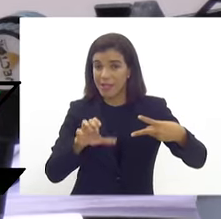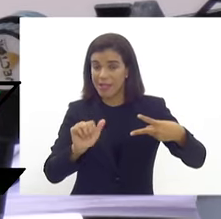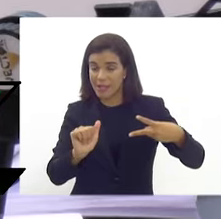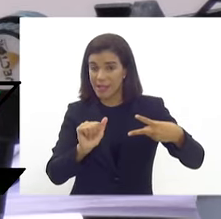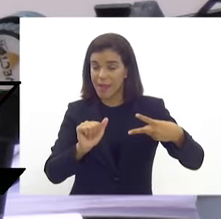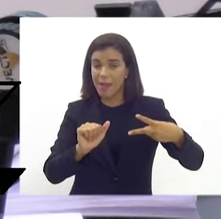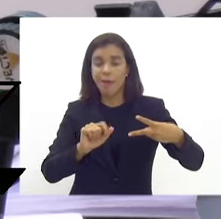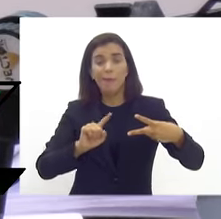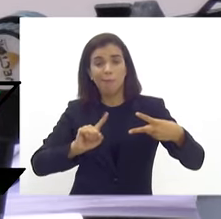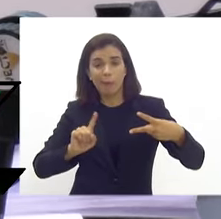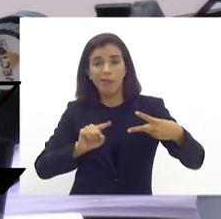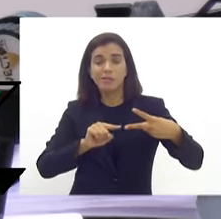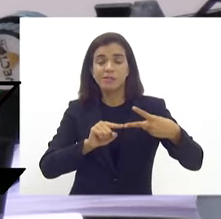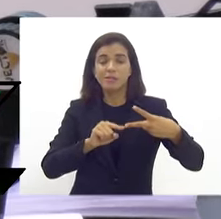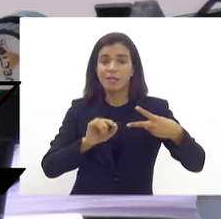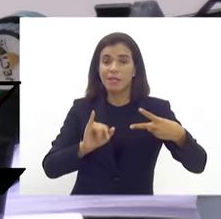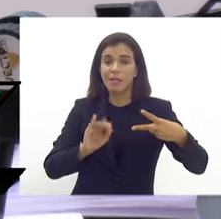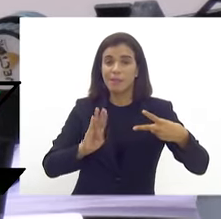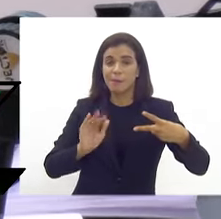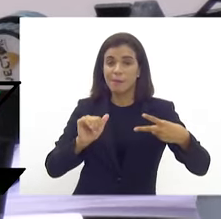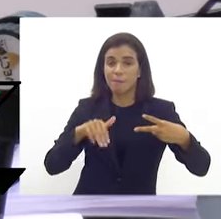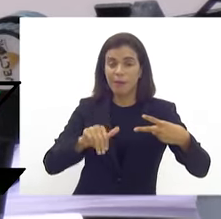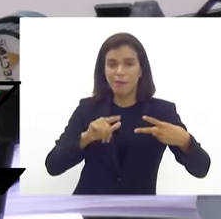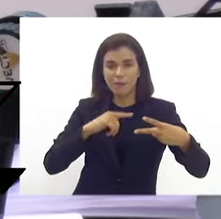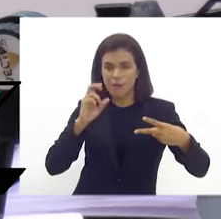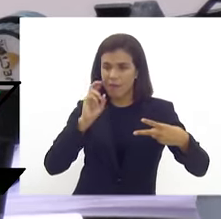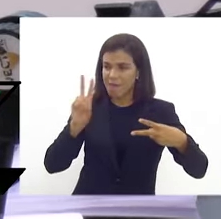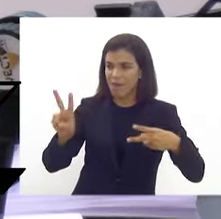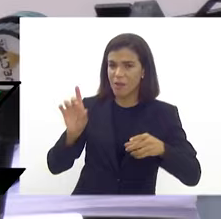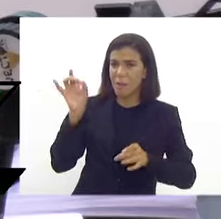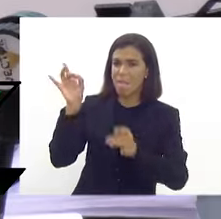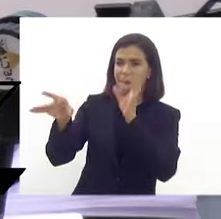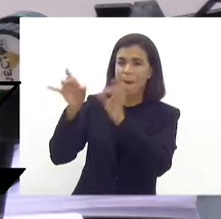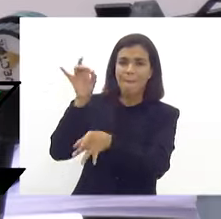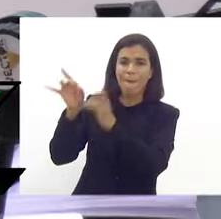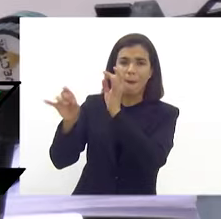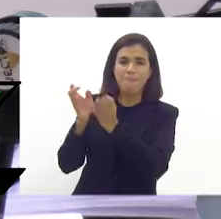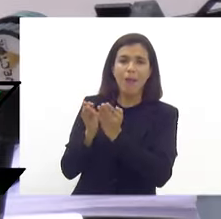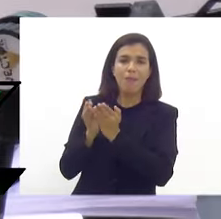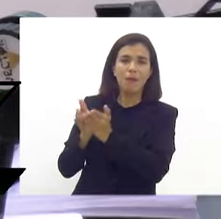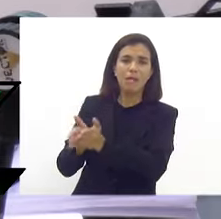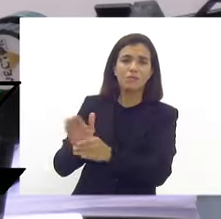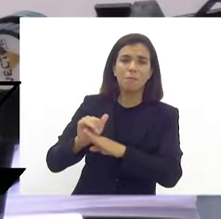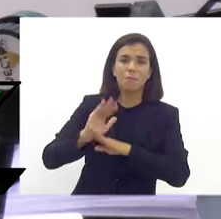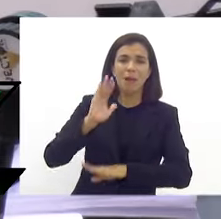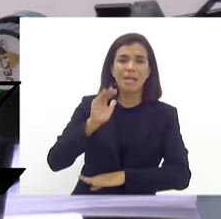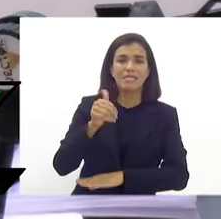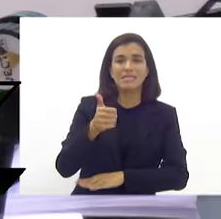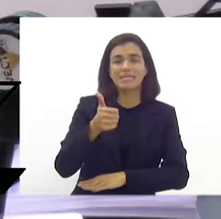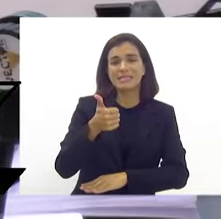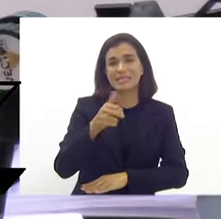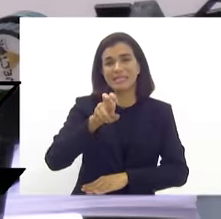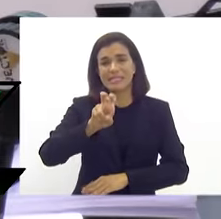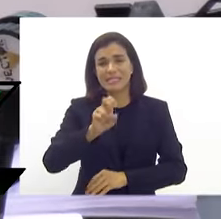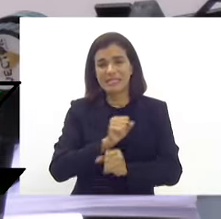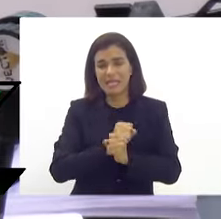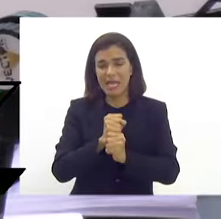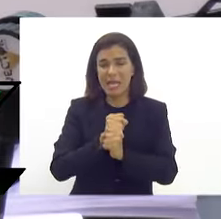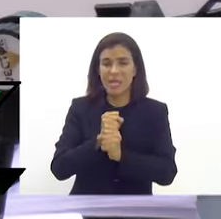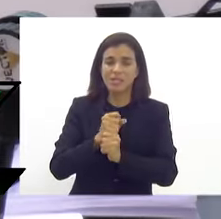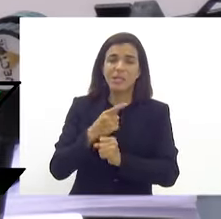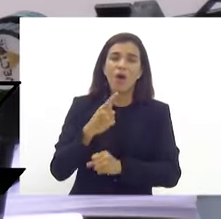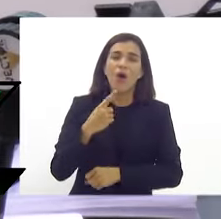Ibama ele tá vendo que tem as embarcações todas abandonadas há mais de 10 anos há 15 anos despejando